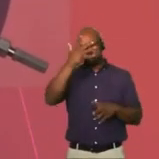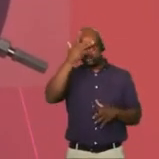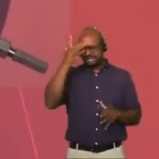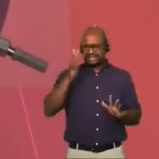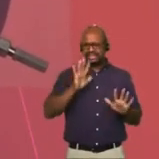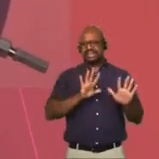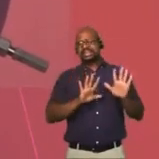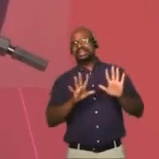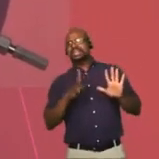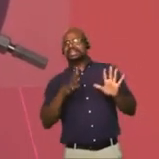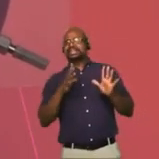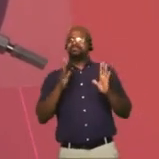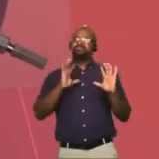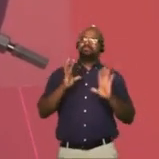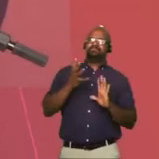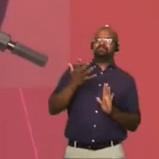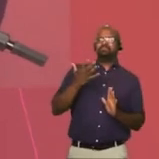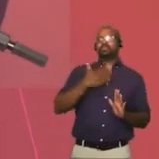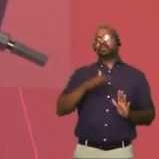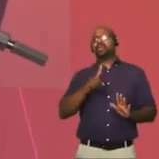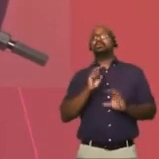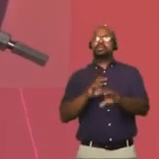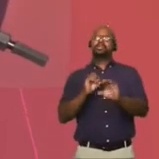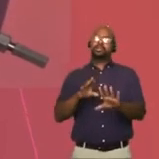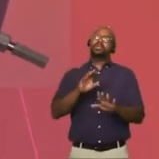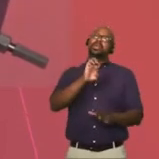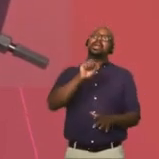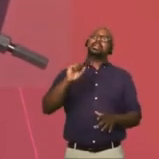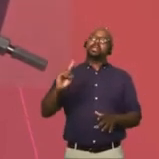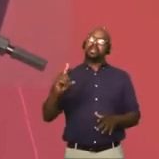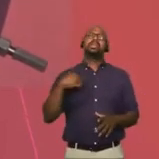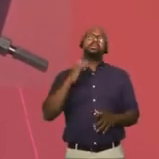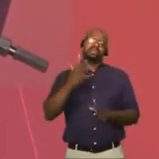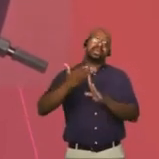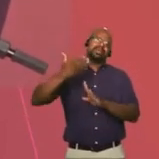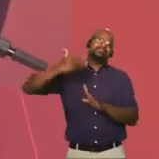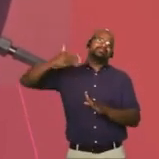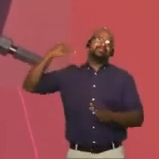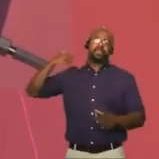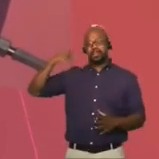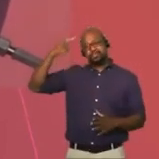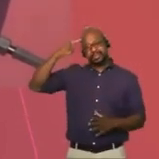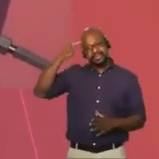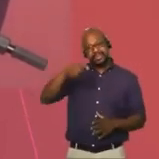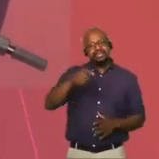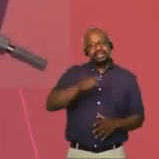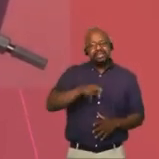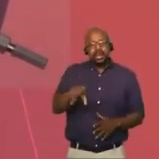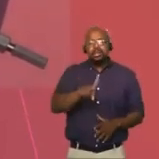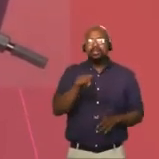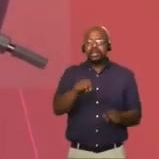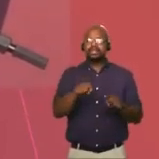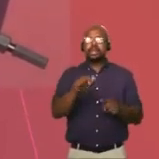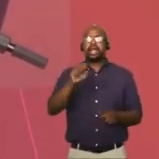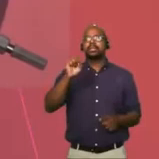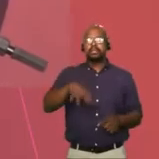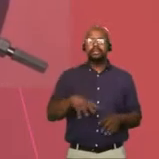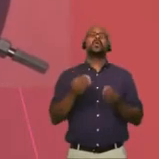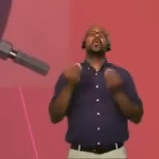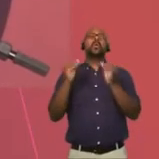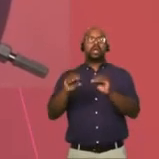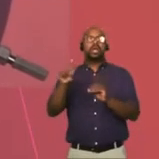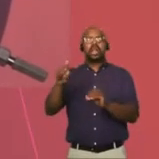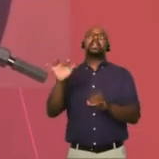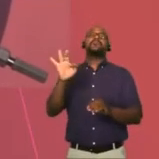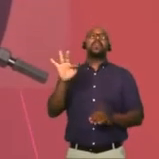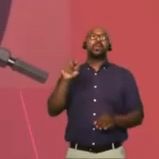certo preconceito sobre o ensino EAD eu já Rancho a pandemia eu vinha achando que isso não deveria ser assim coloquei lá na